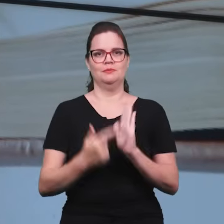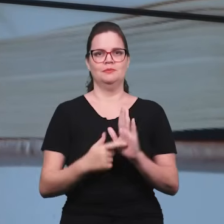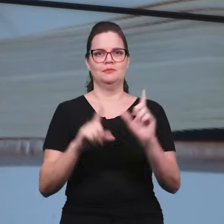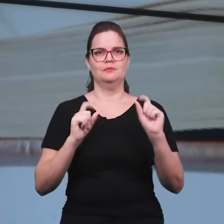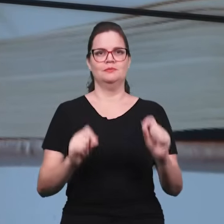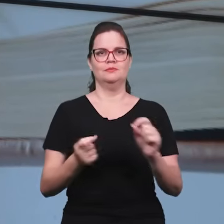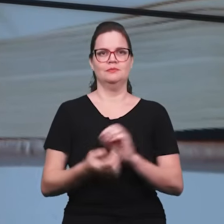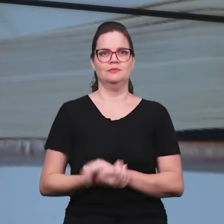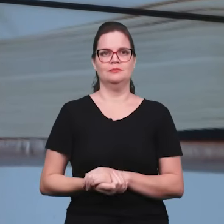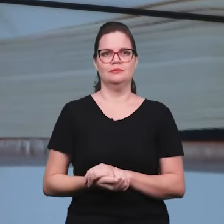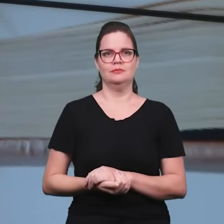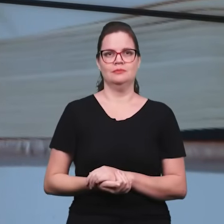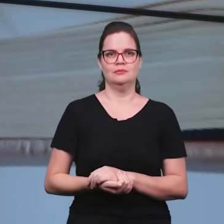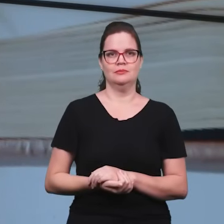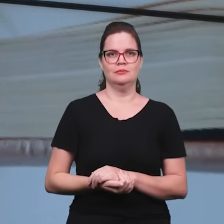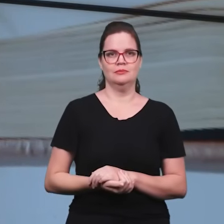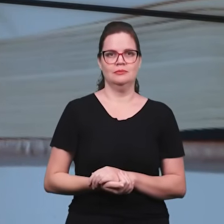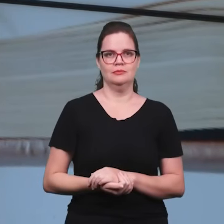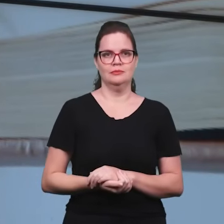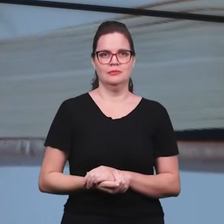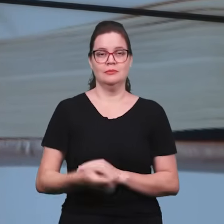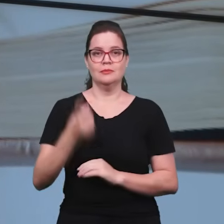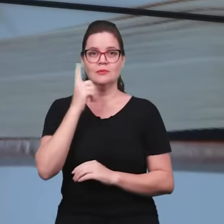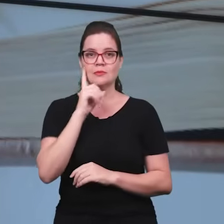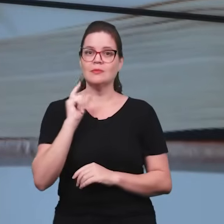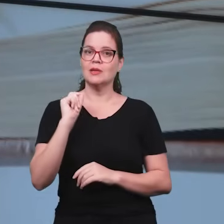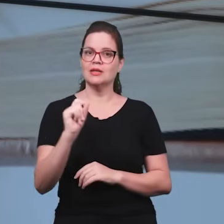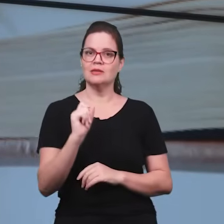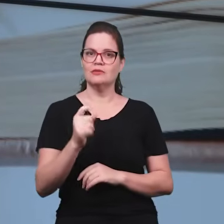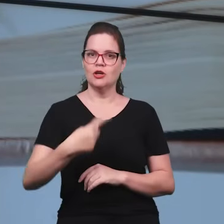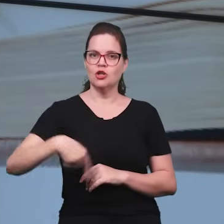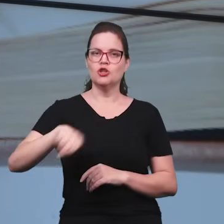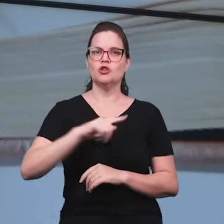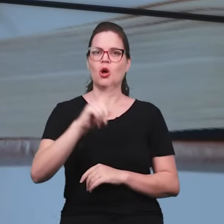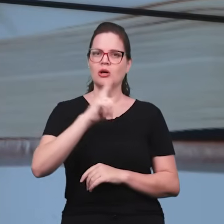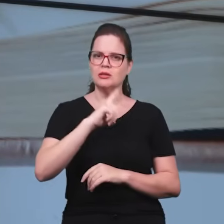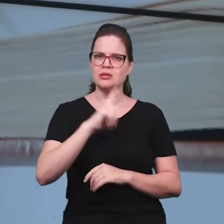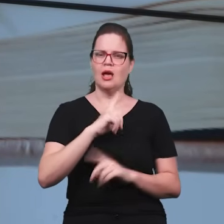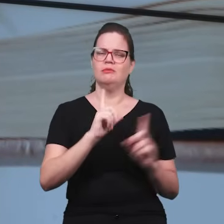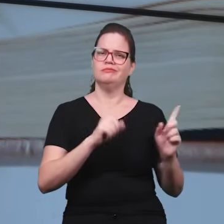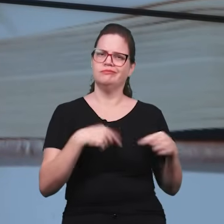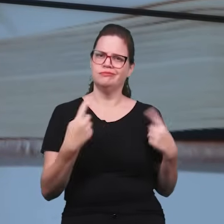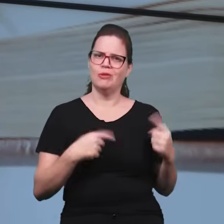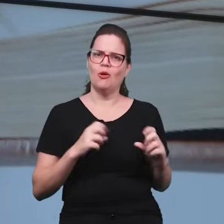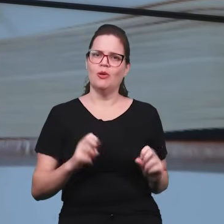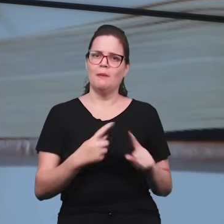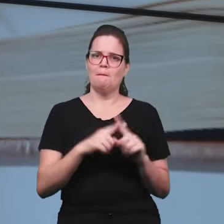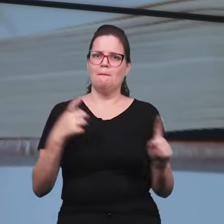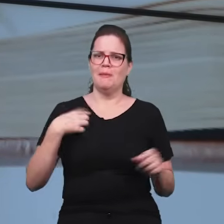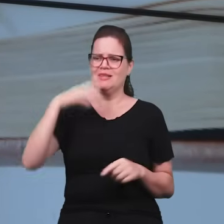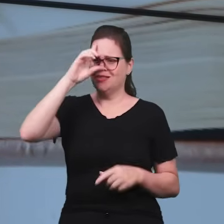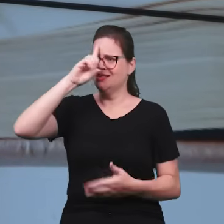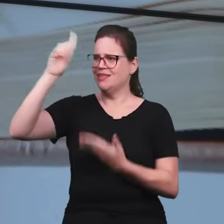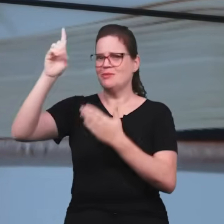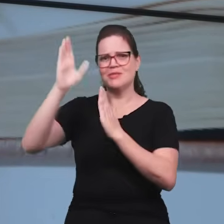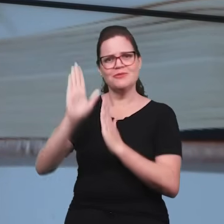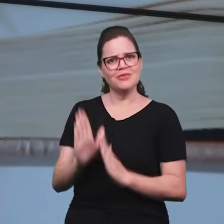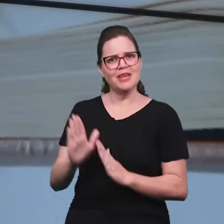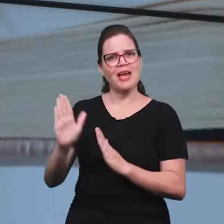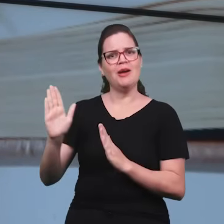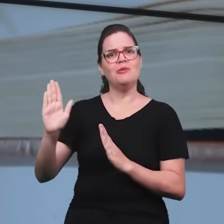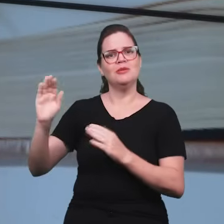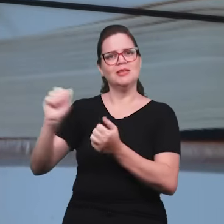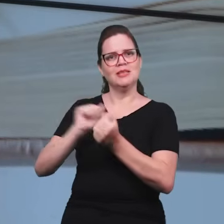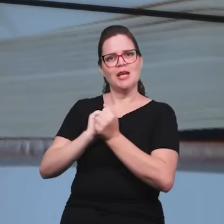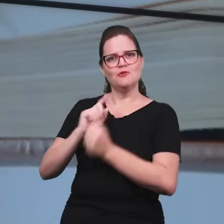veio tentação senão humana. Mas fiel é Deus que não nos deixará tentar acima daquilo que